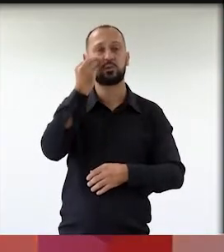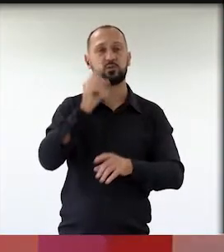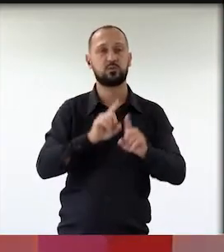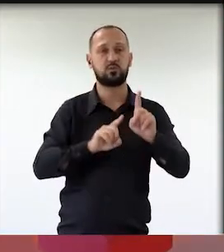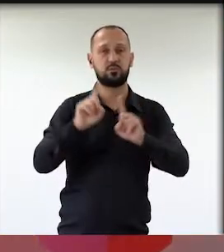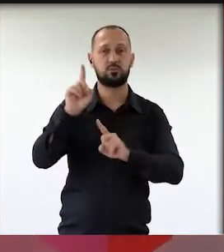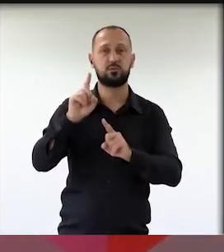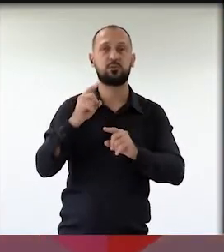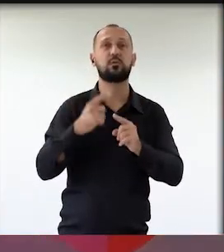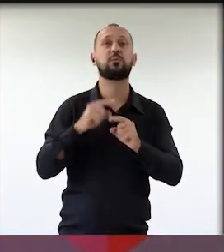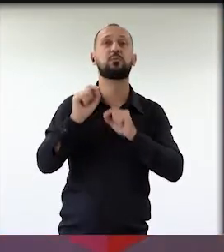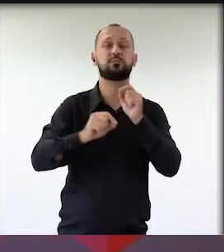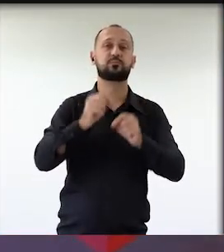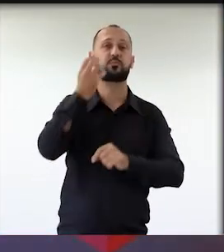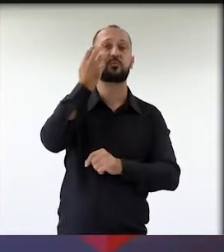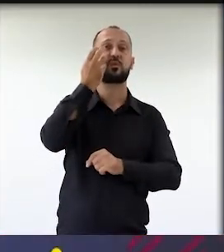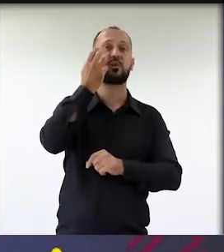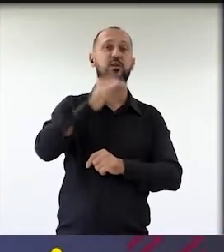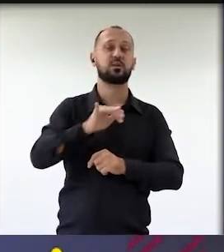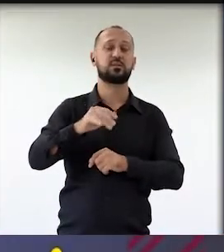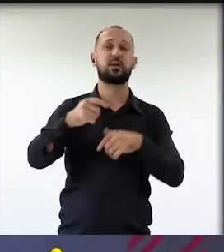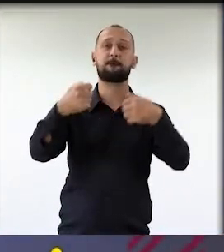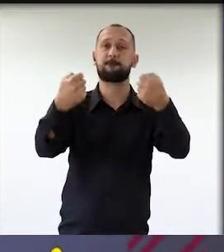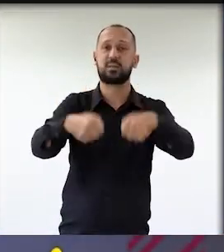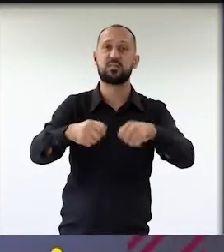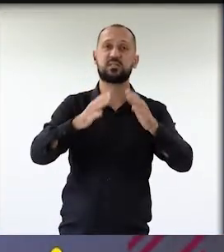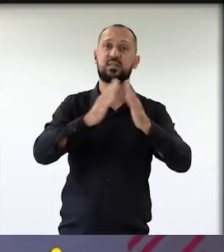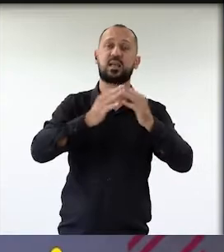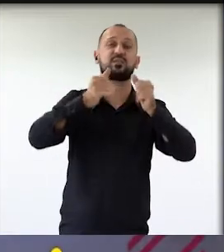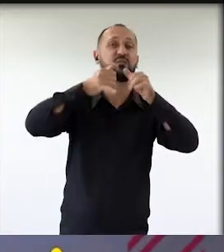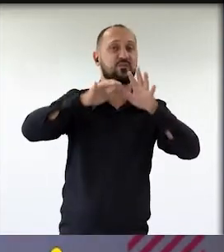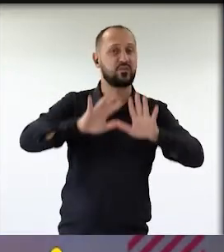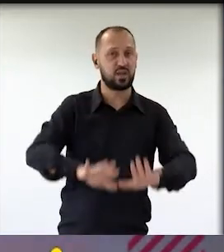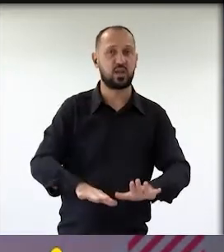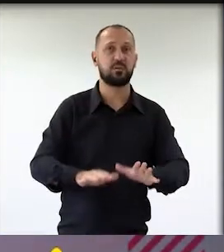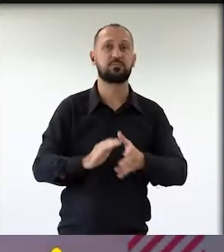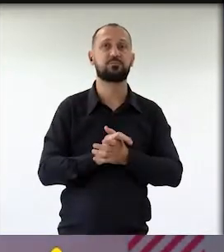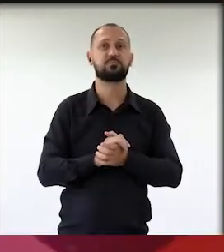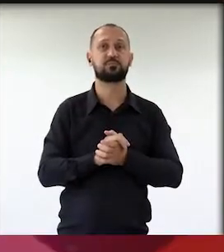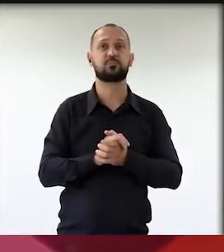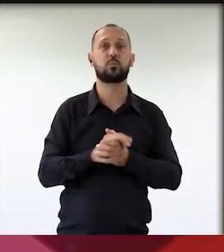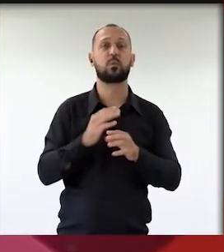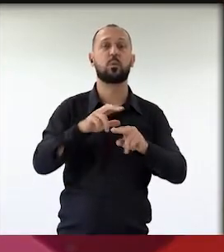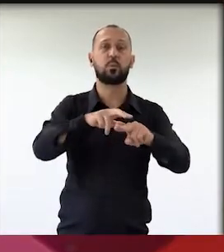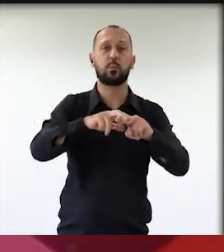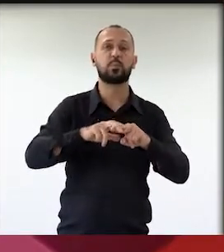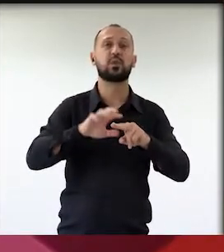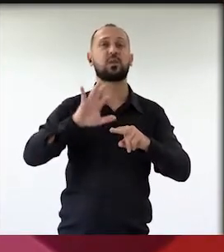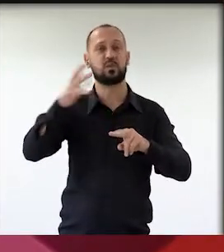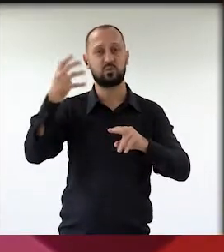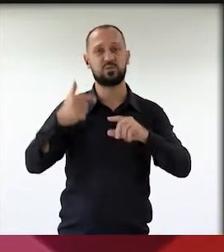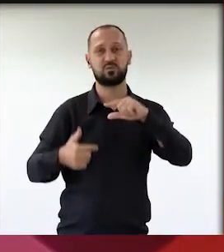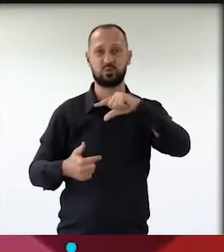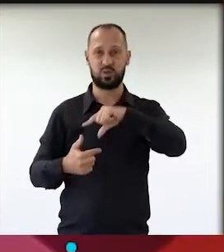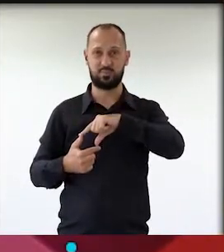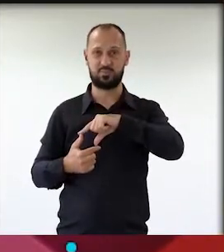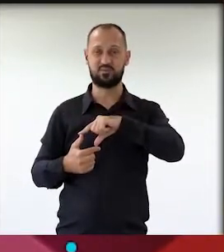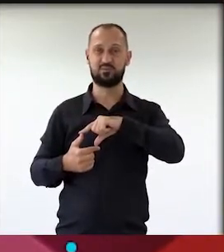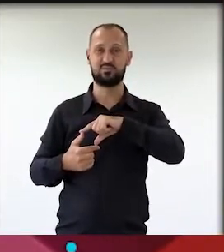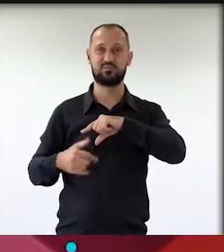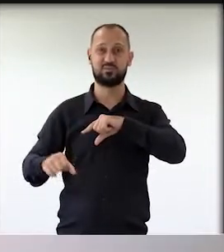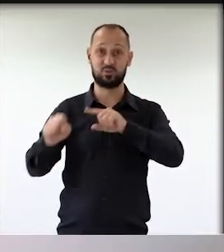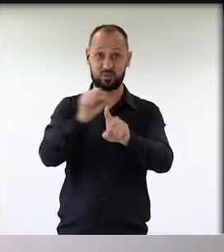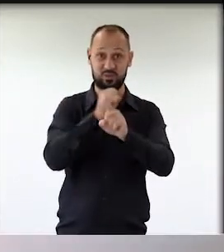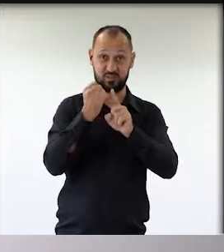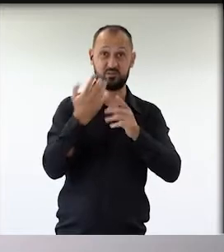tendem a crescer, porque à medida que as crianças estão precisando ficar em casa, né, por conta do isolamento social, e